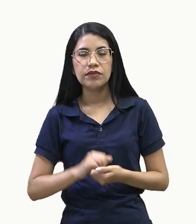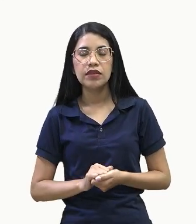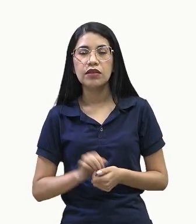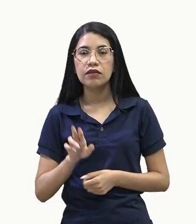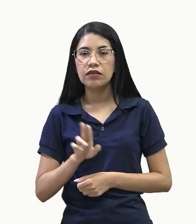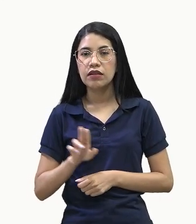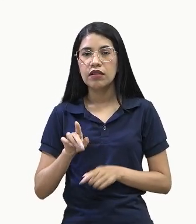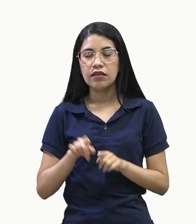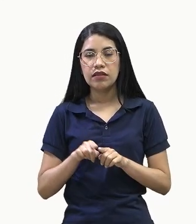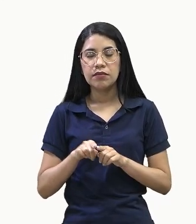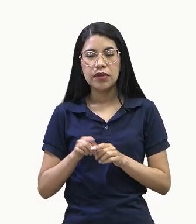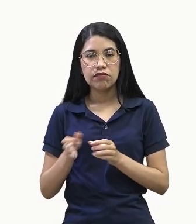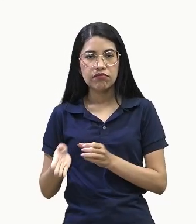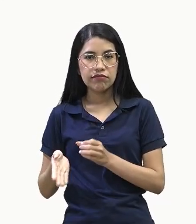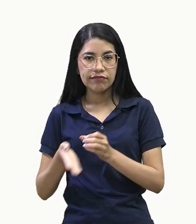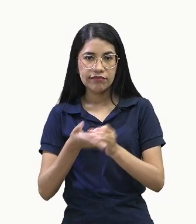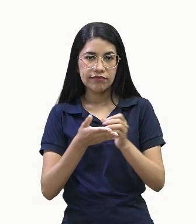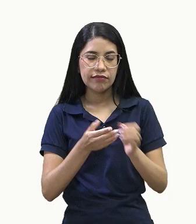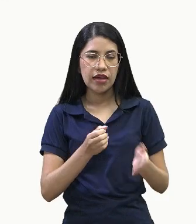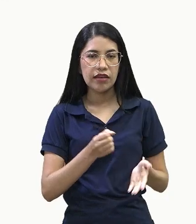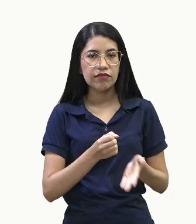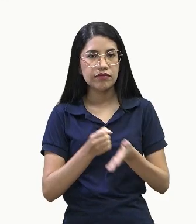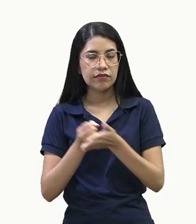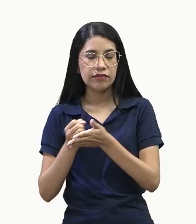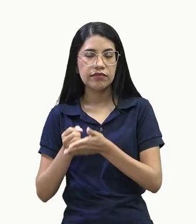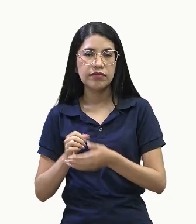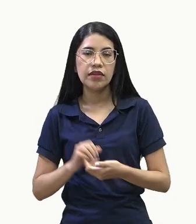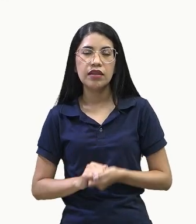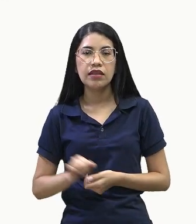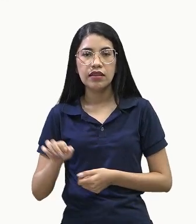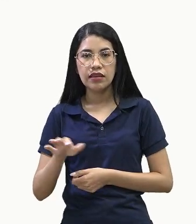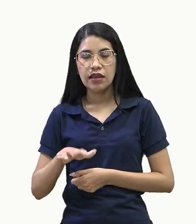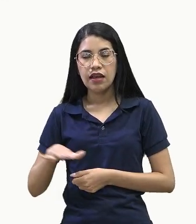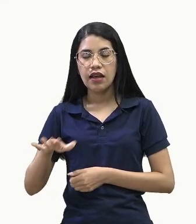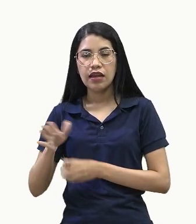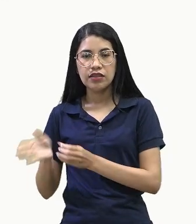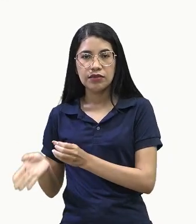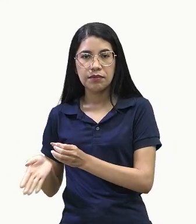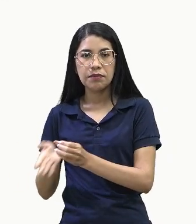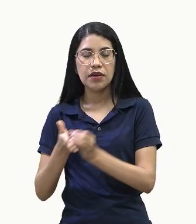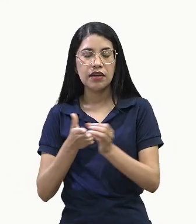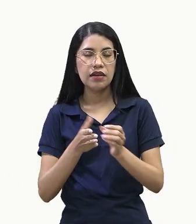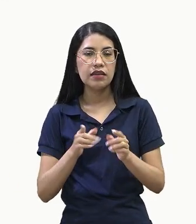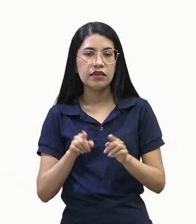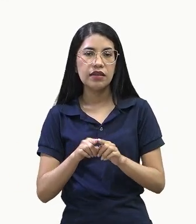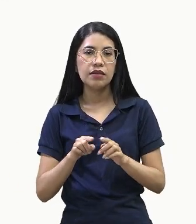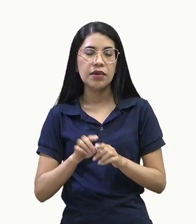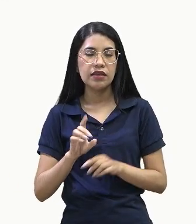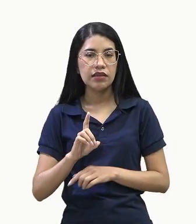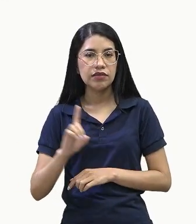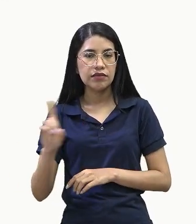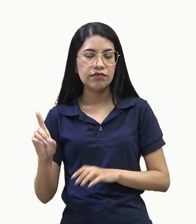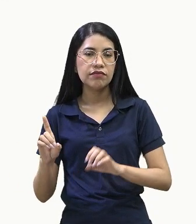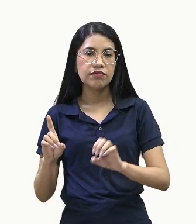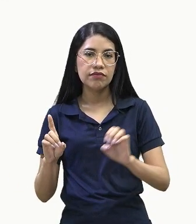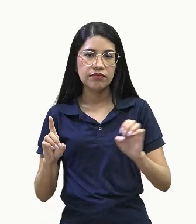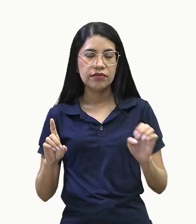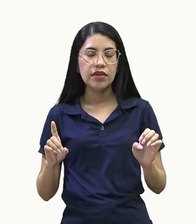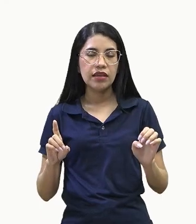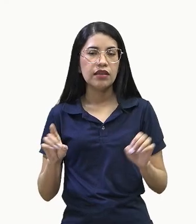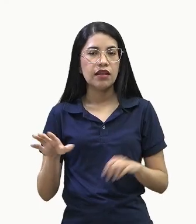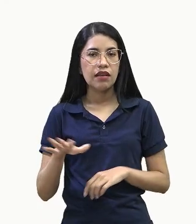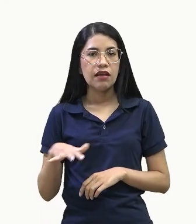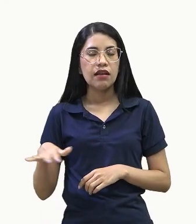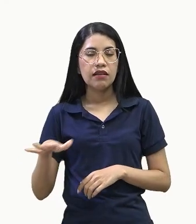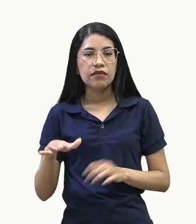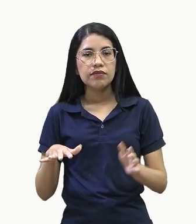também uma raquete. E aí nós temos a área de saque, esquerda, direita, para cada lado do campo, né?